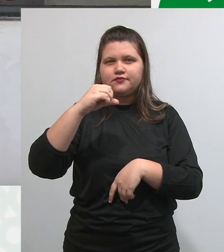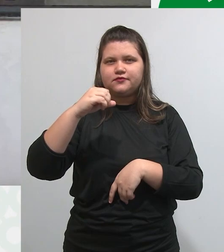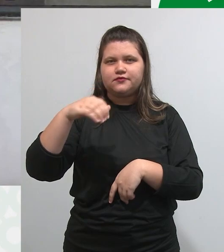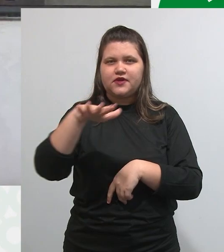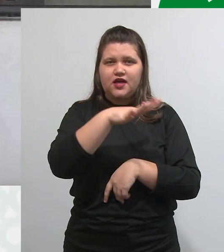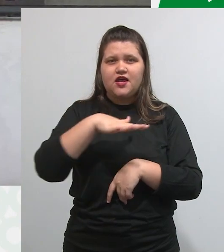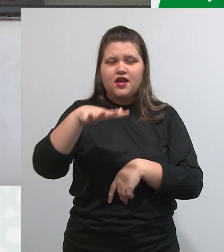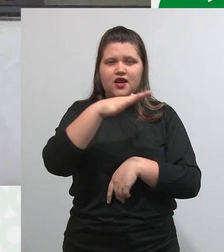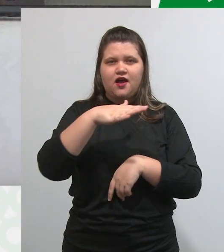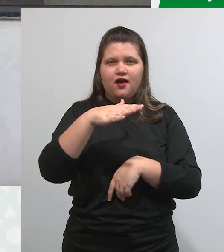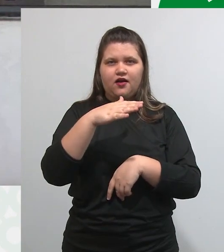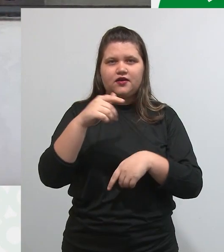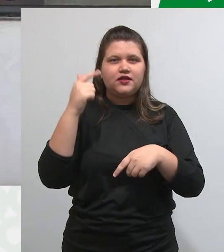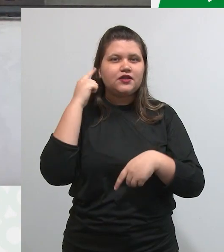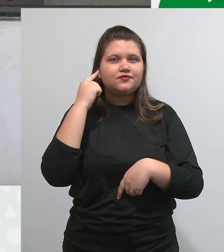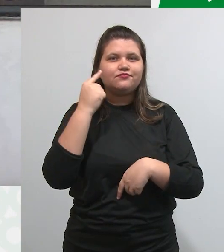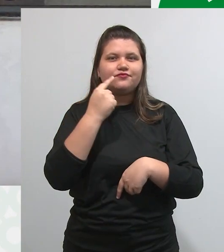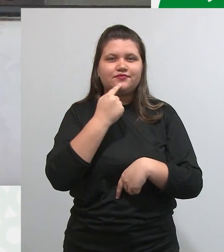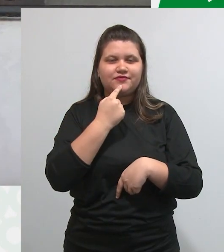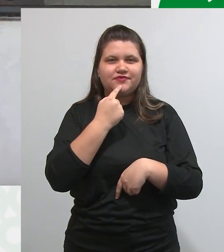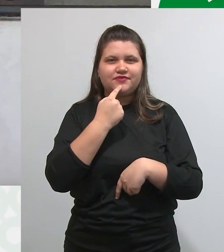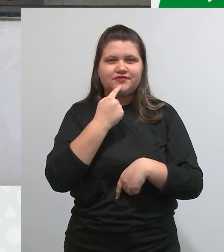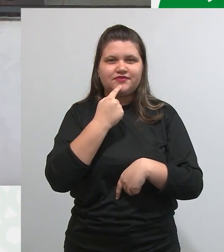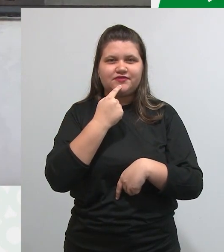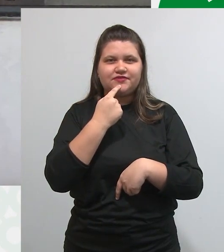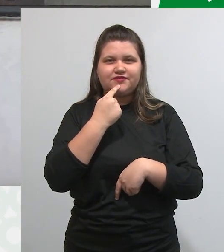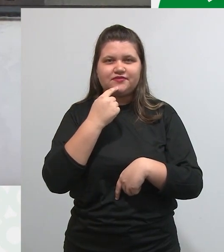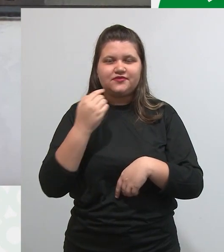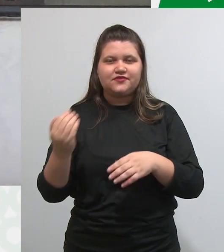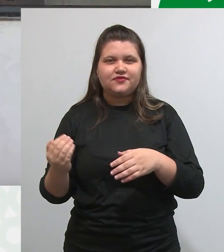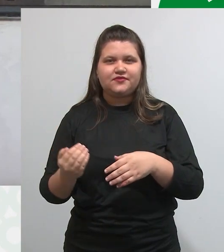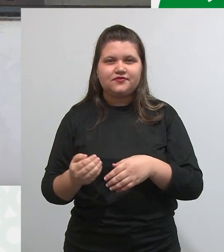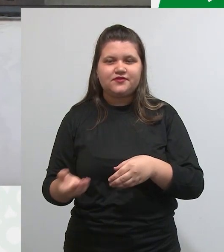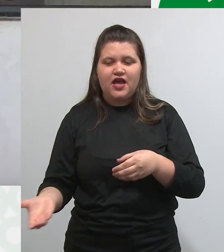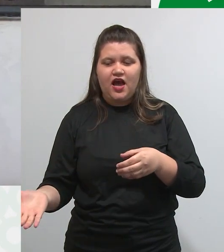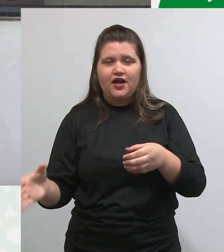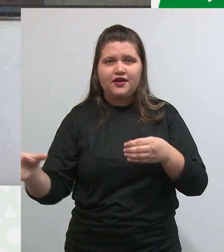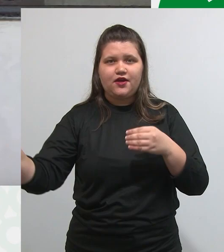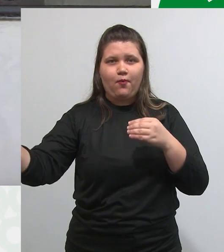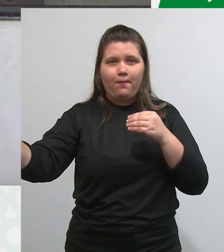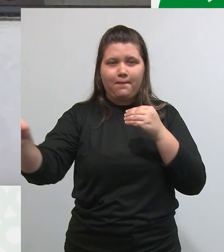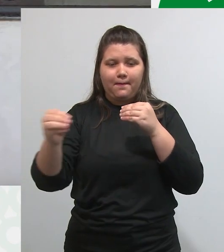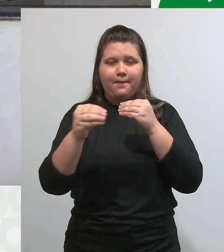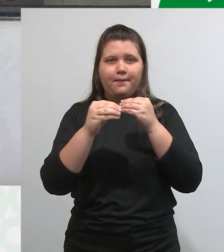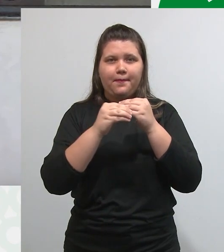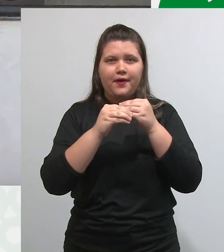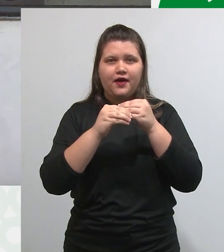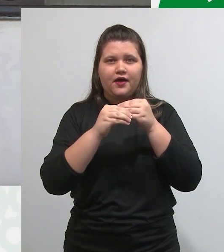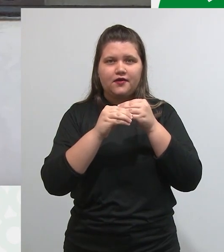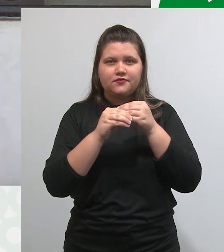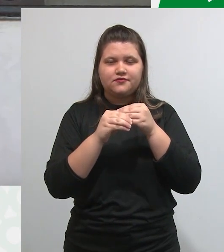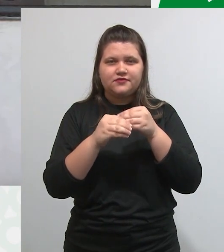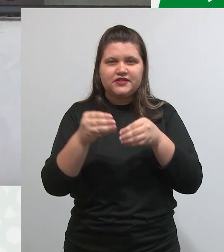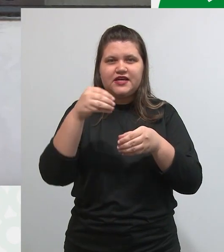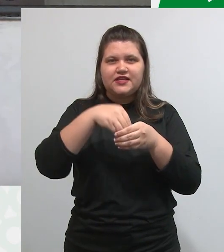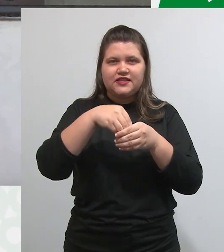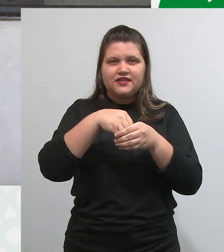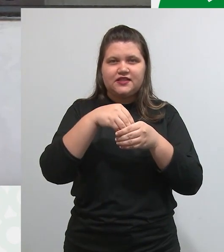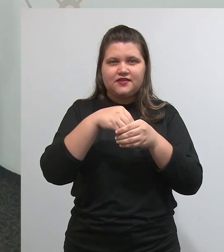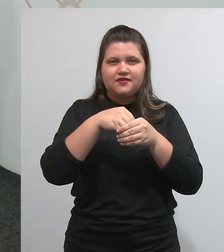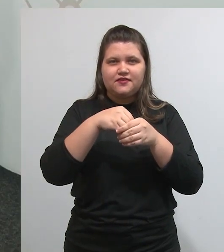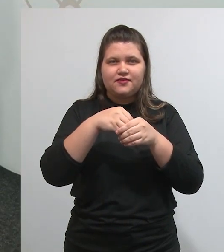para Cacoal. Aí começamos realmente a trabalhar a língua brasileira de sinais, em